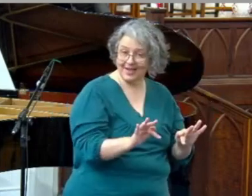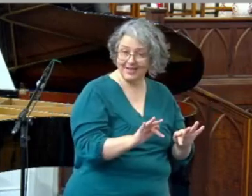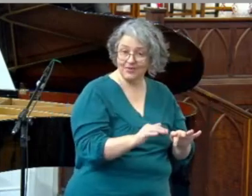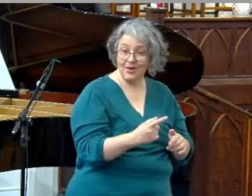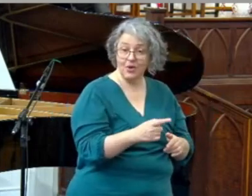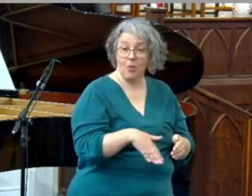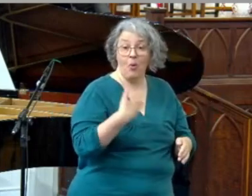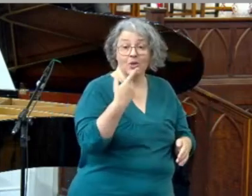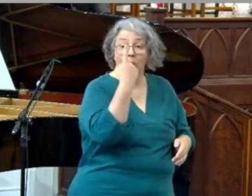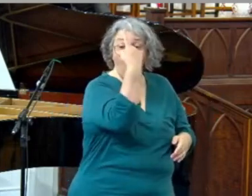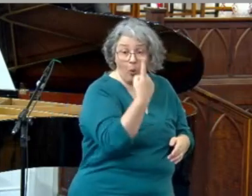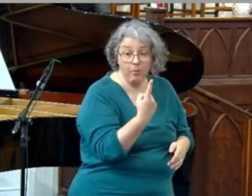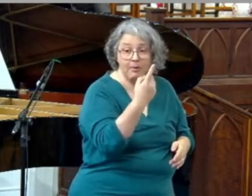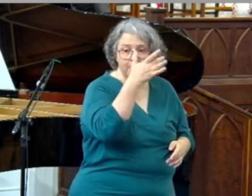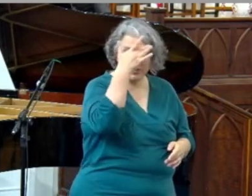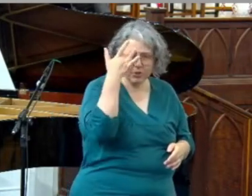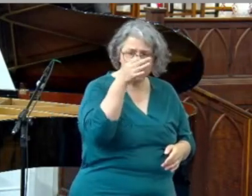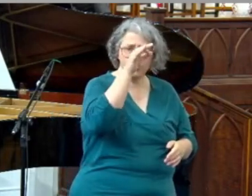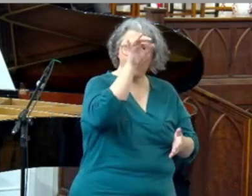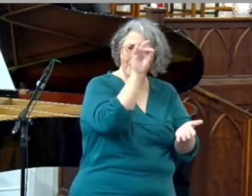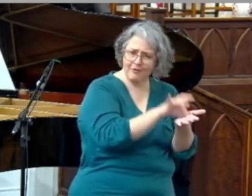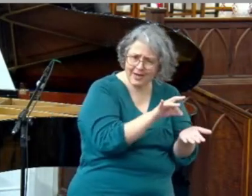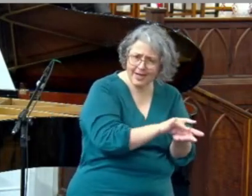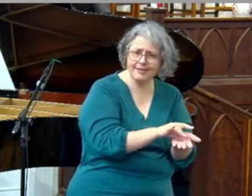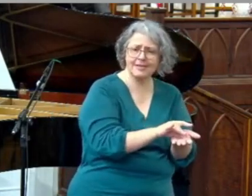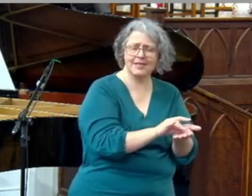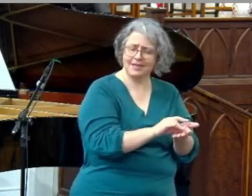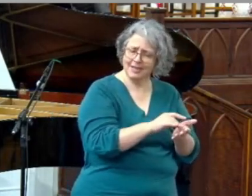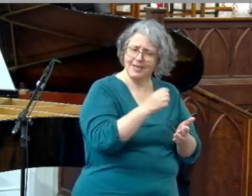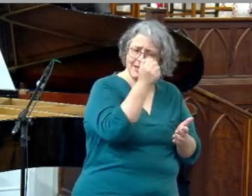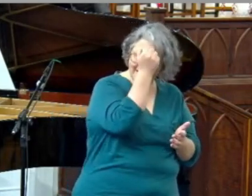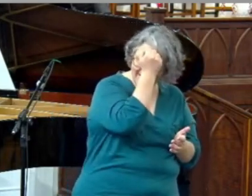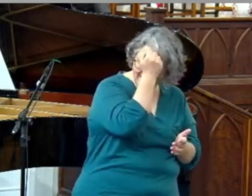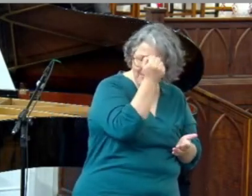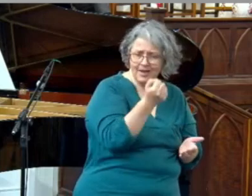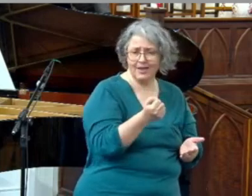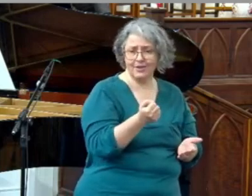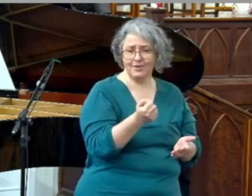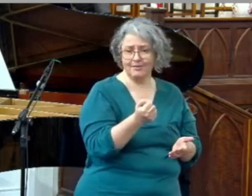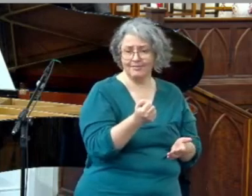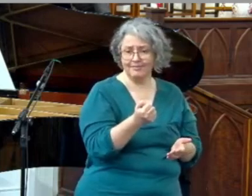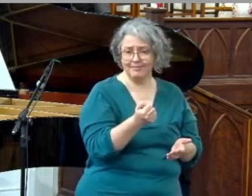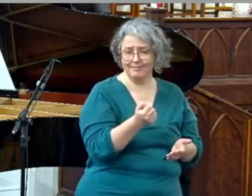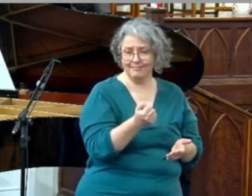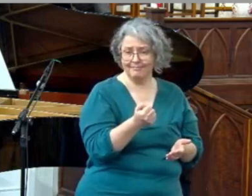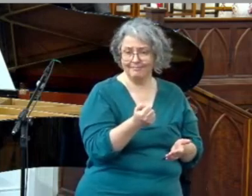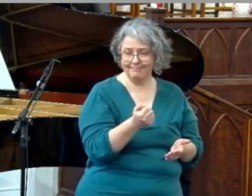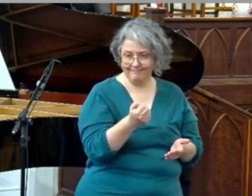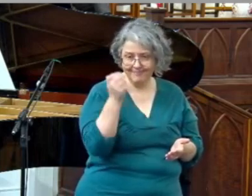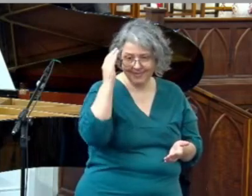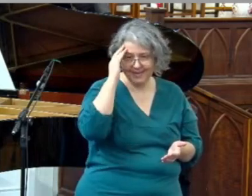há alguns que acham que não precisam de arrependimento, se sentem justos.